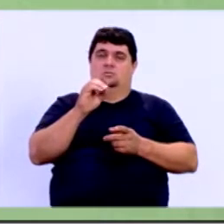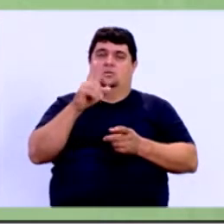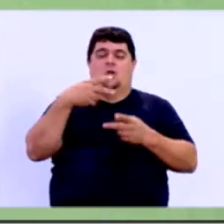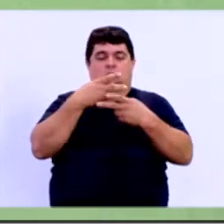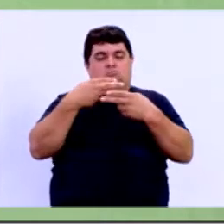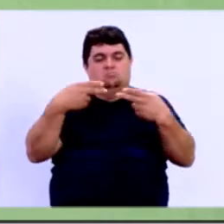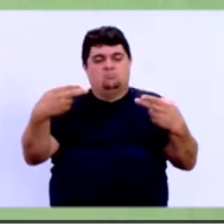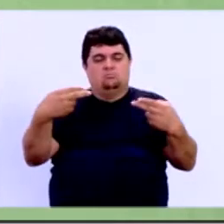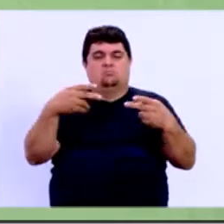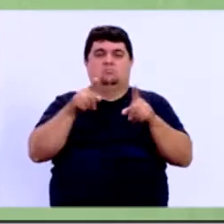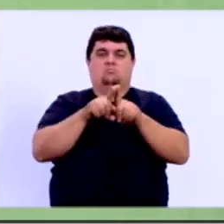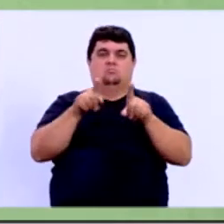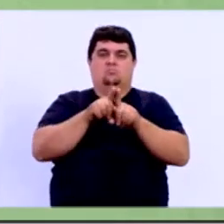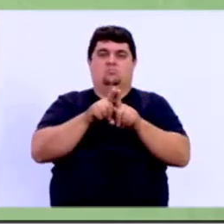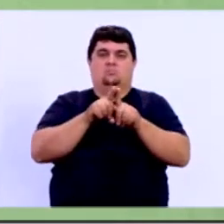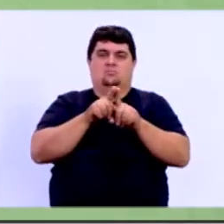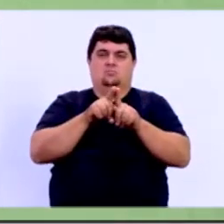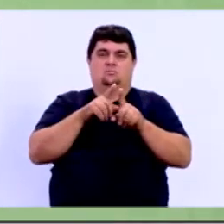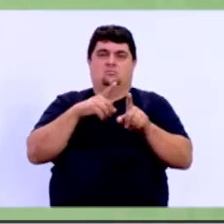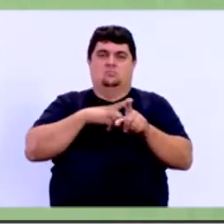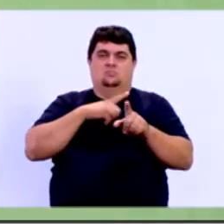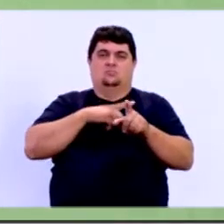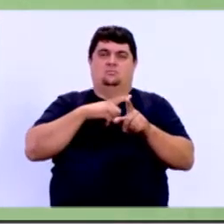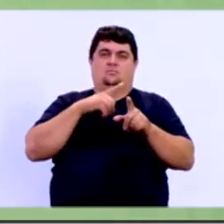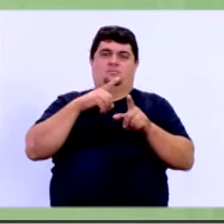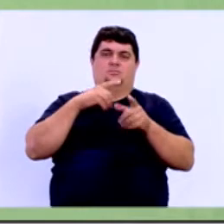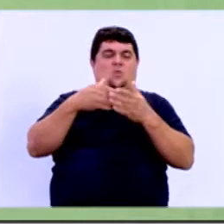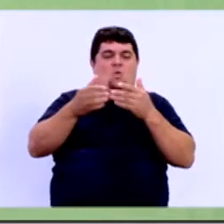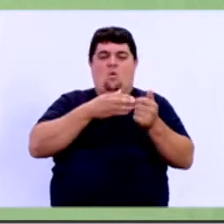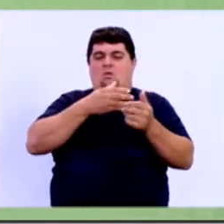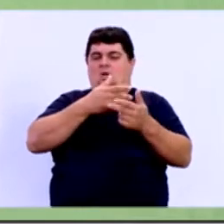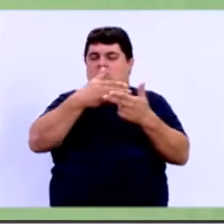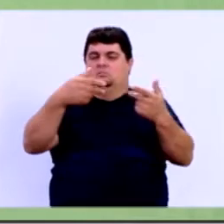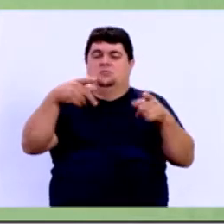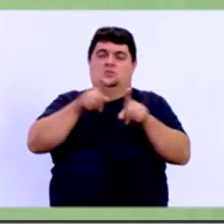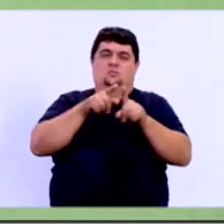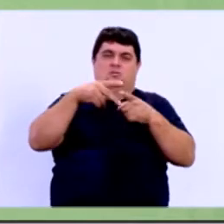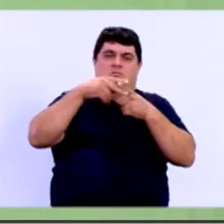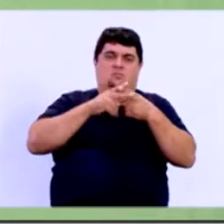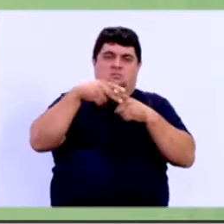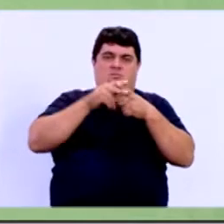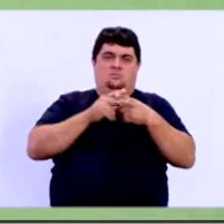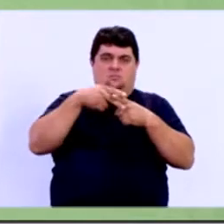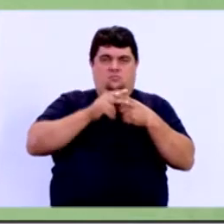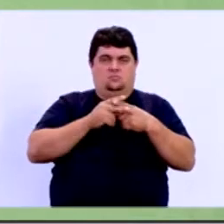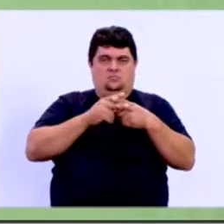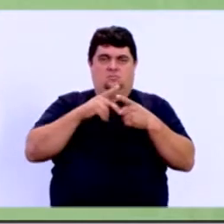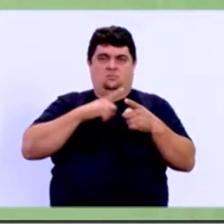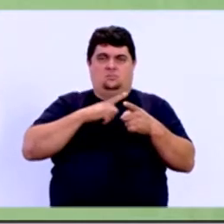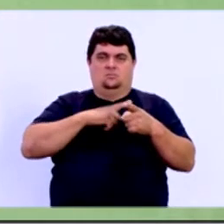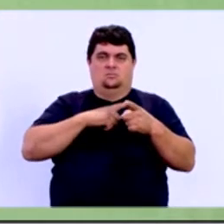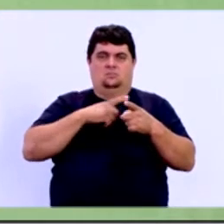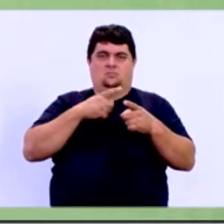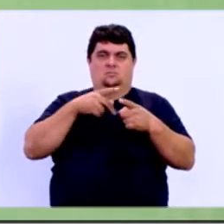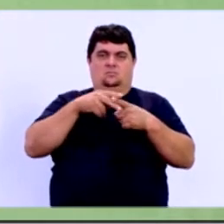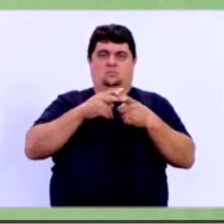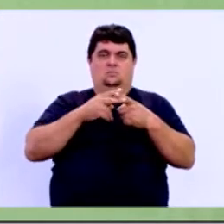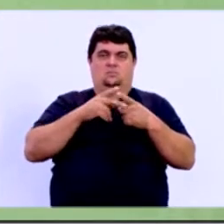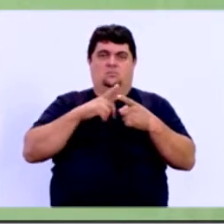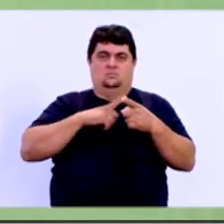né, que ele pode ser qualquer bem ou serviço. Então, as empresas elas vendem produtos e